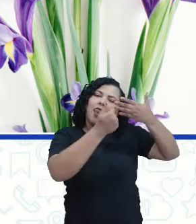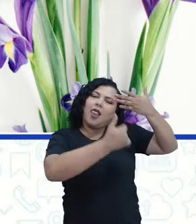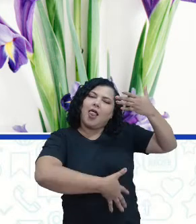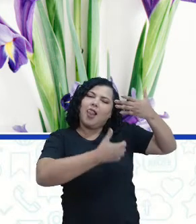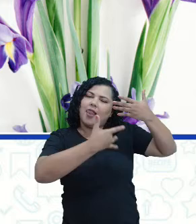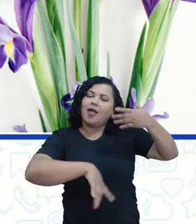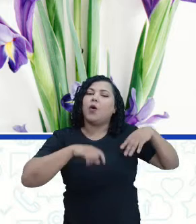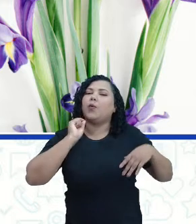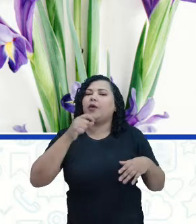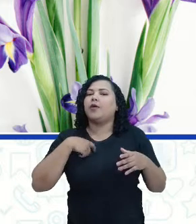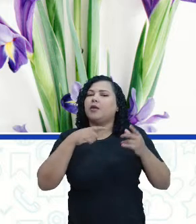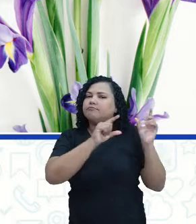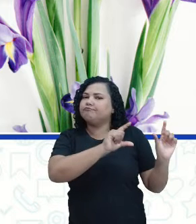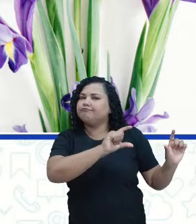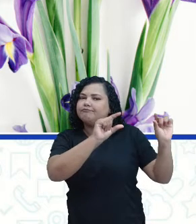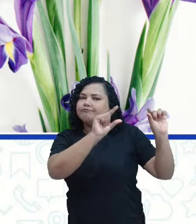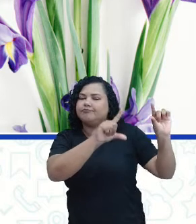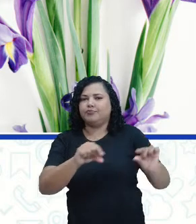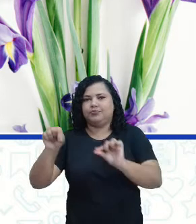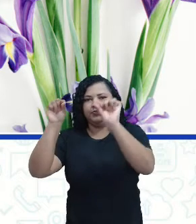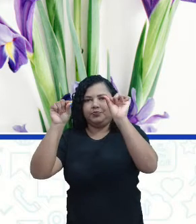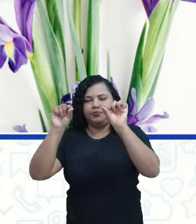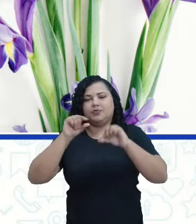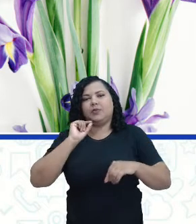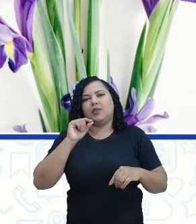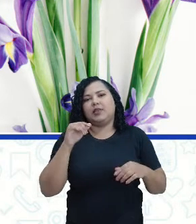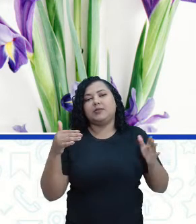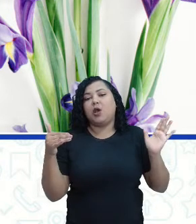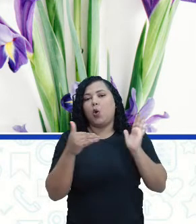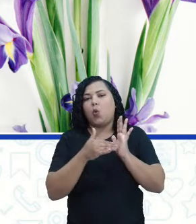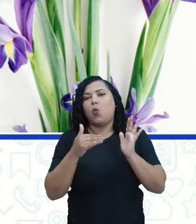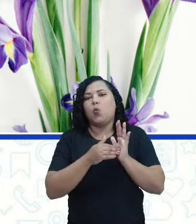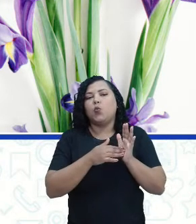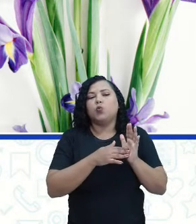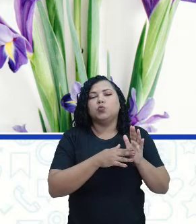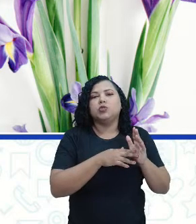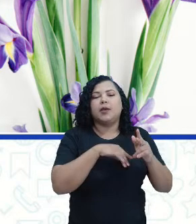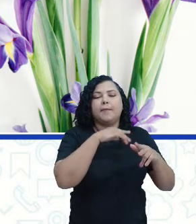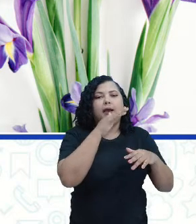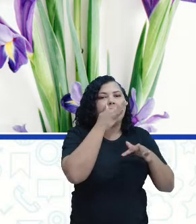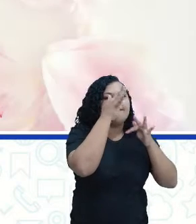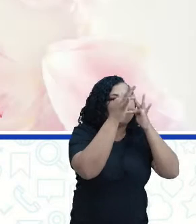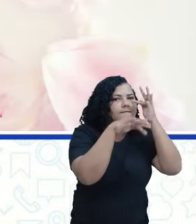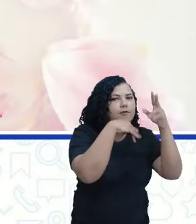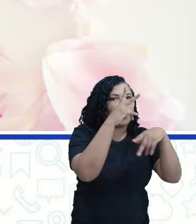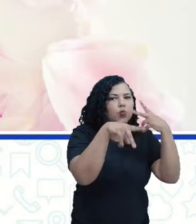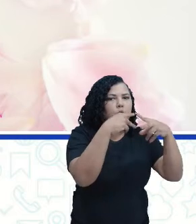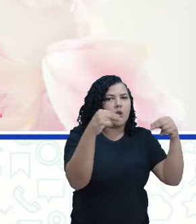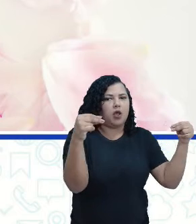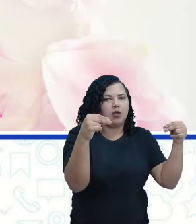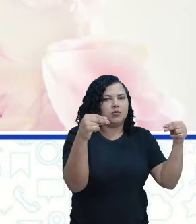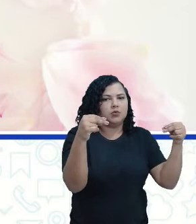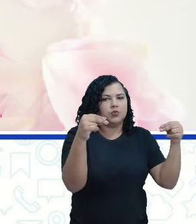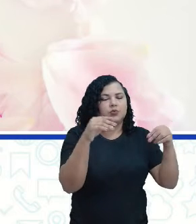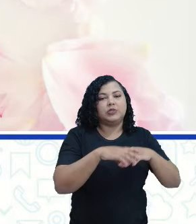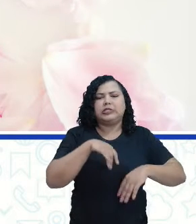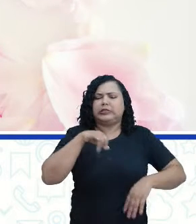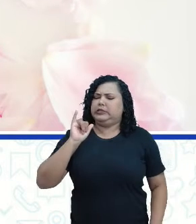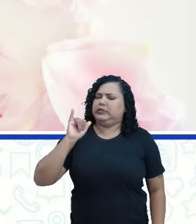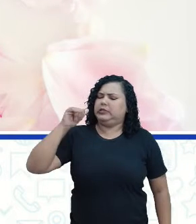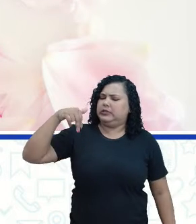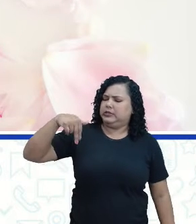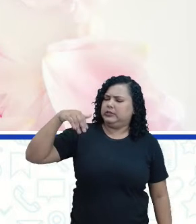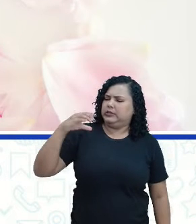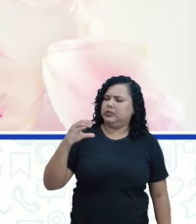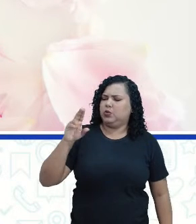que eu queria destacar? A parte que ele fala, última flor do Lácio, inculta e bela. E por que